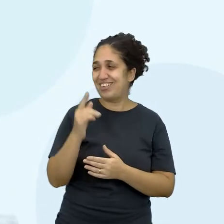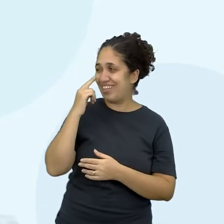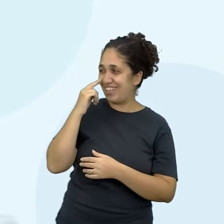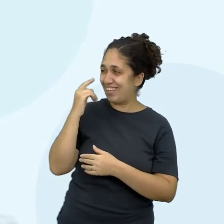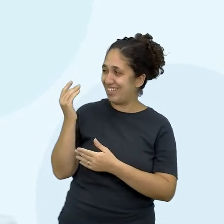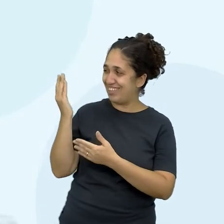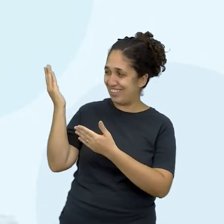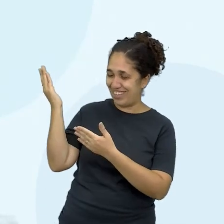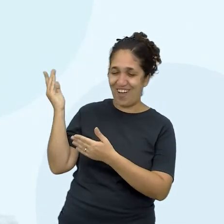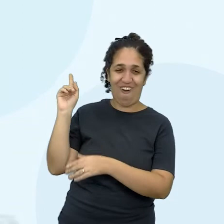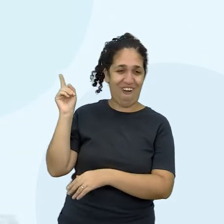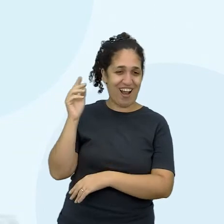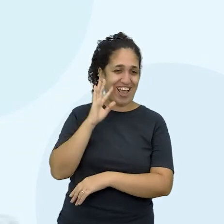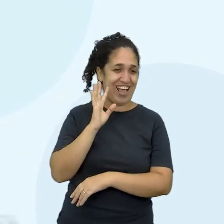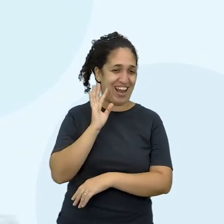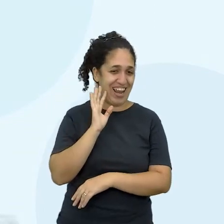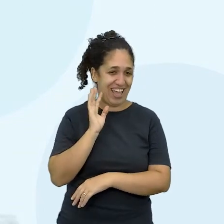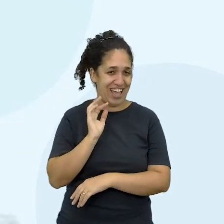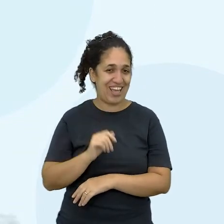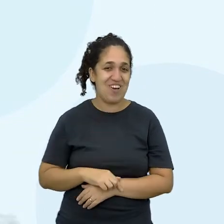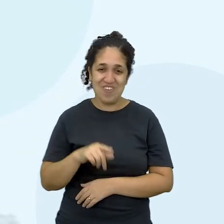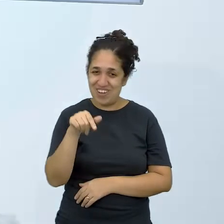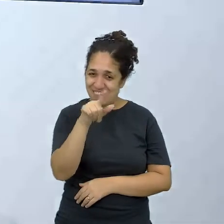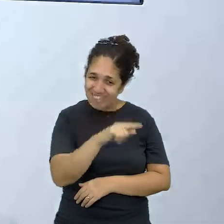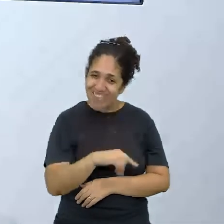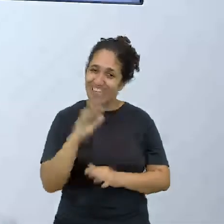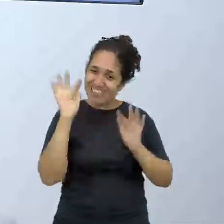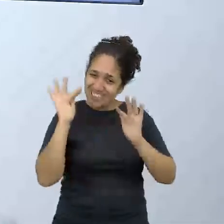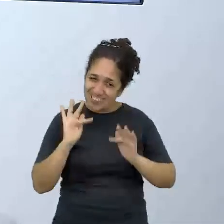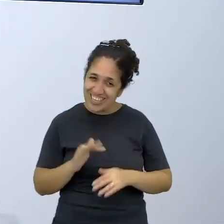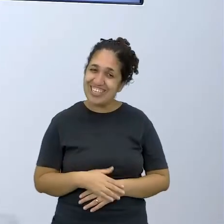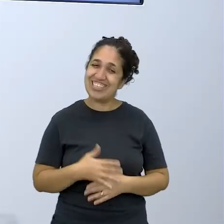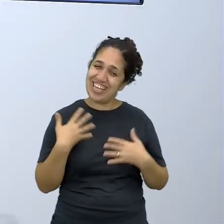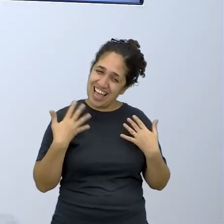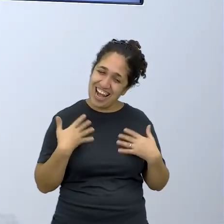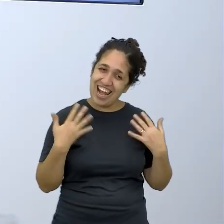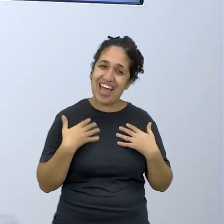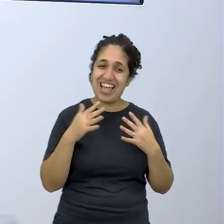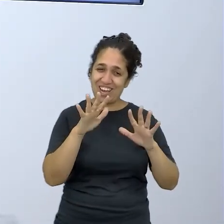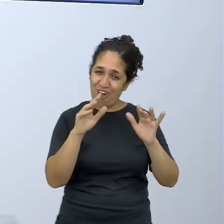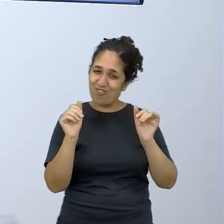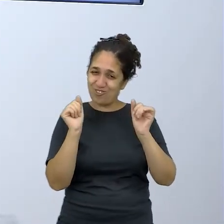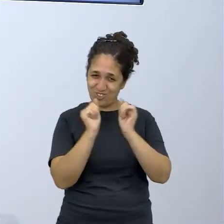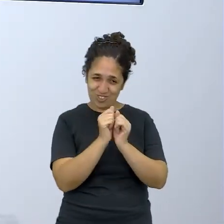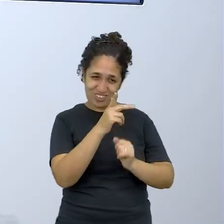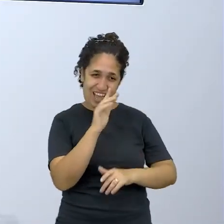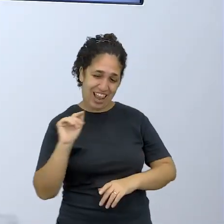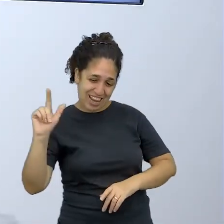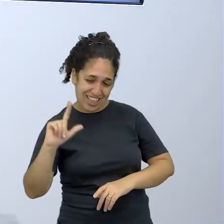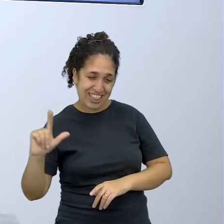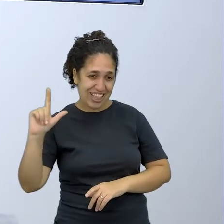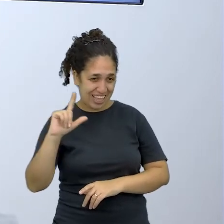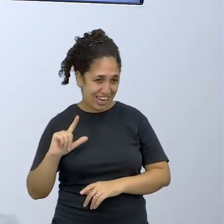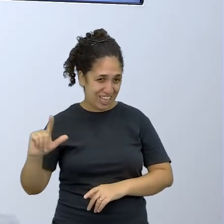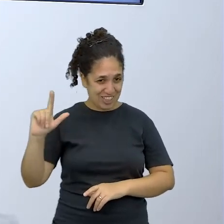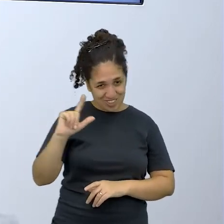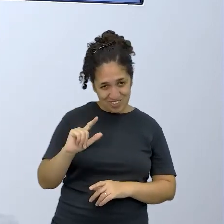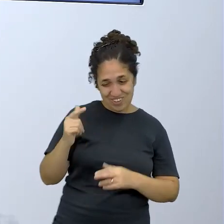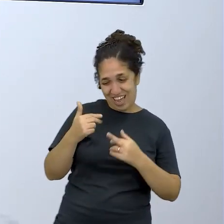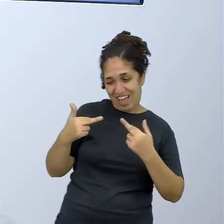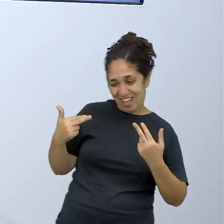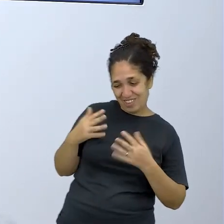eu trouxe uma coisa bacana aqui, que o pessoal fica feliz quando eu junto essas coisas, hein? Vamos juntar um pouco de literatura com as coisas aqui